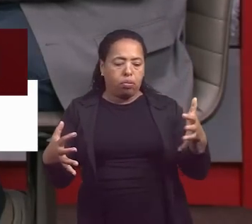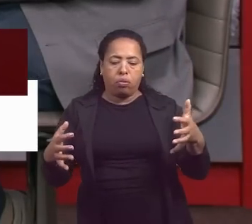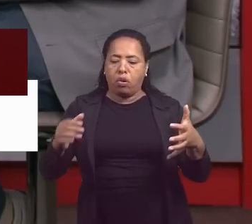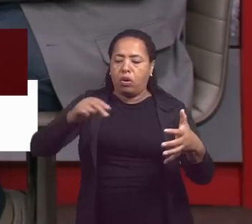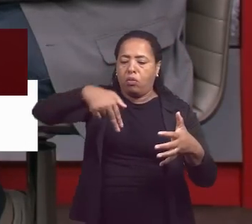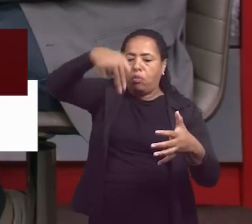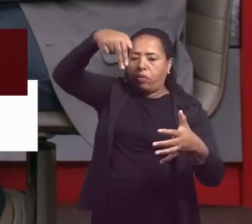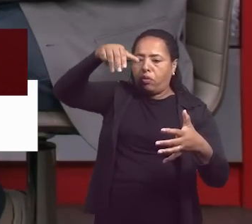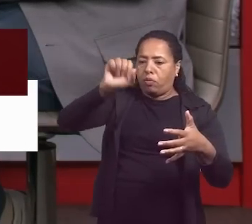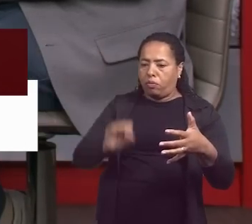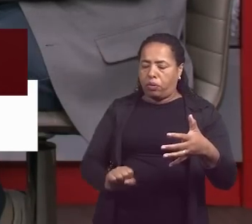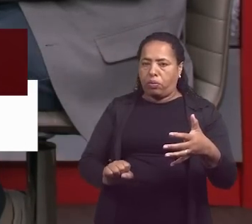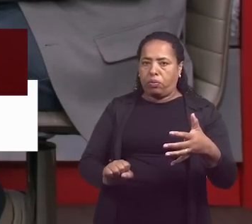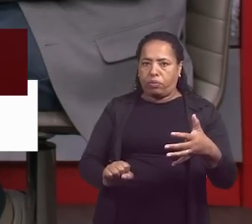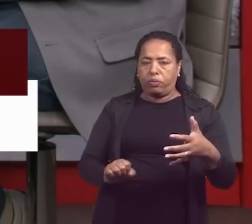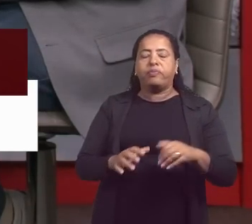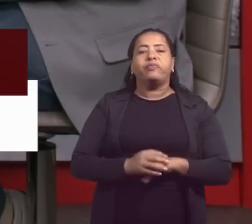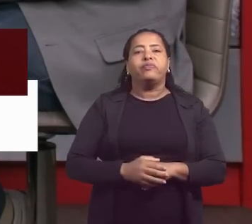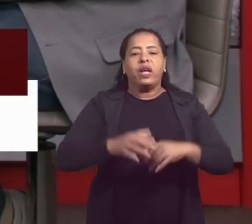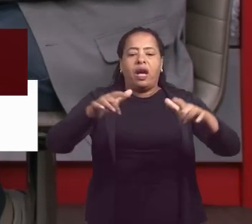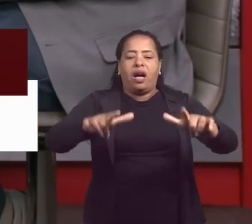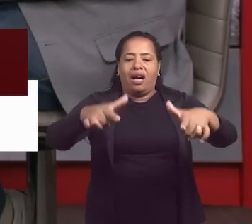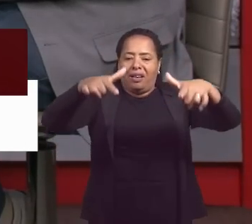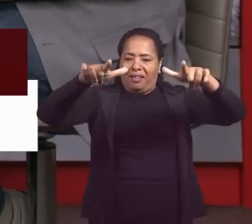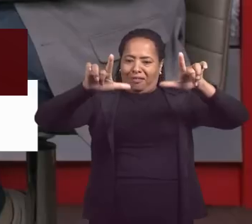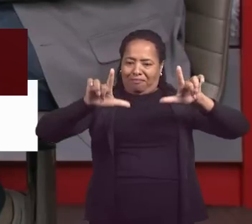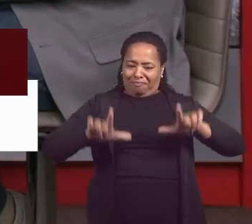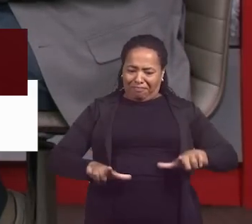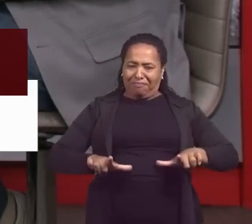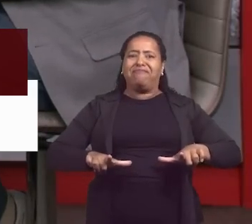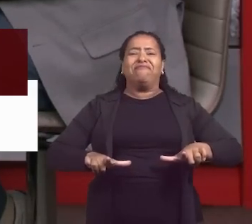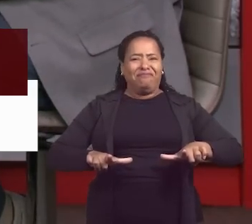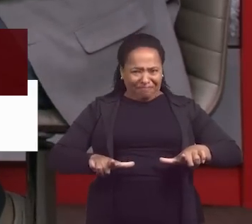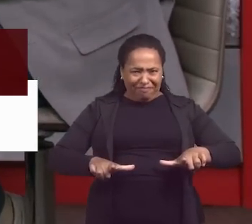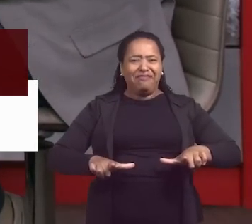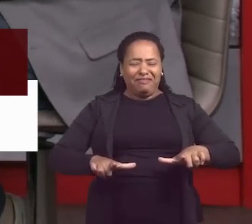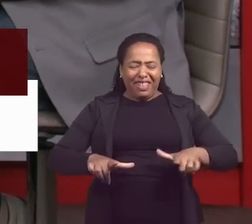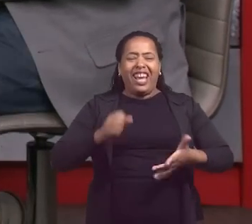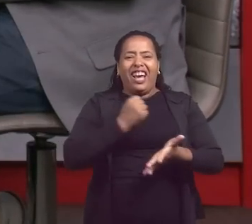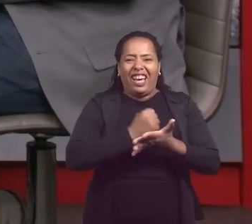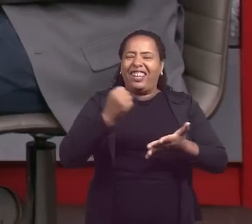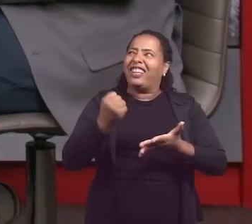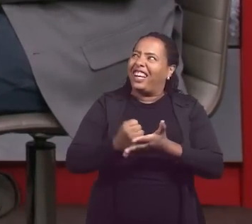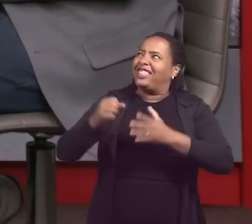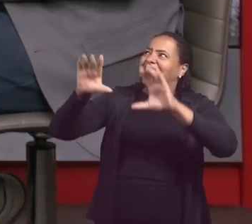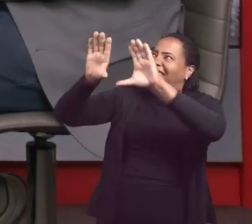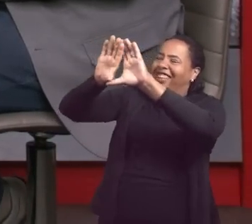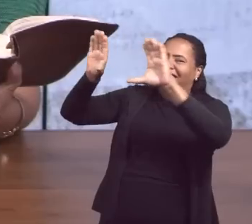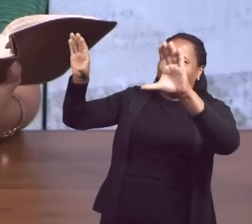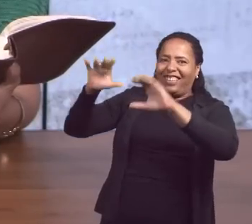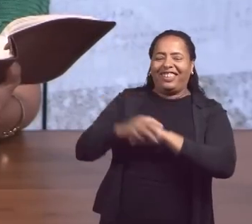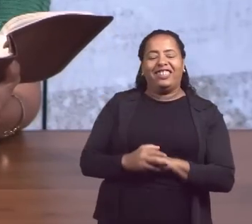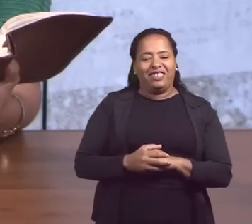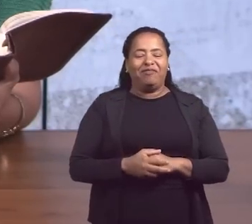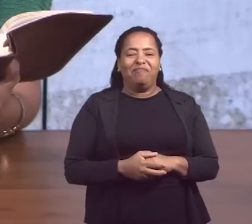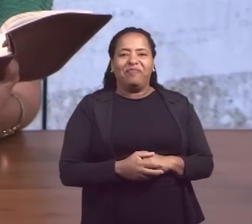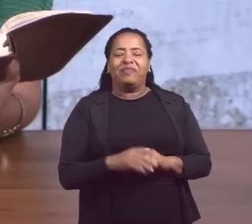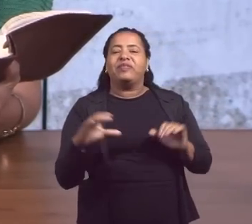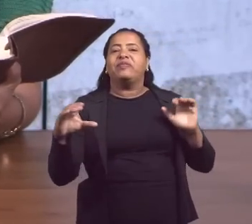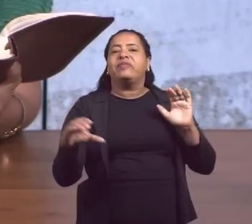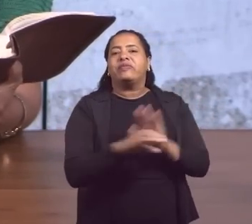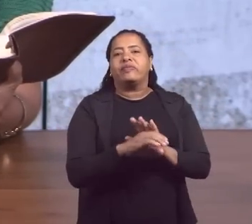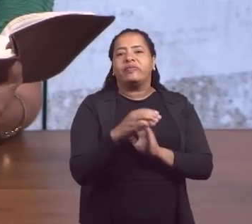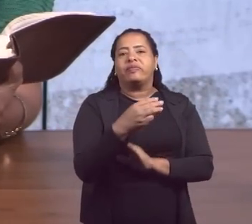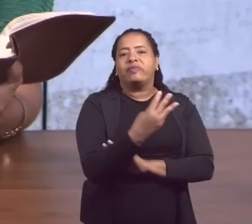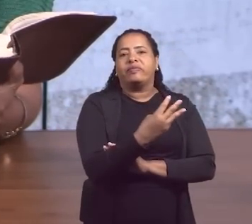com o povo. Fazendo a escritura da terra. Era a transcrição do cartório celestial da posse. Amém. Vamos ao capítulo